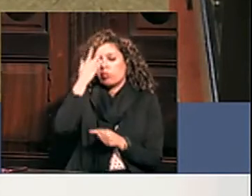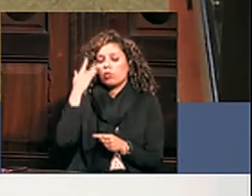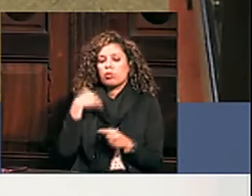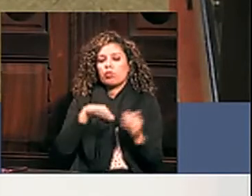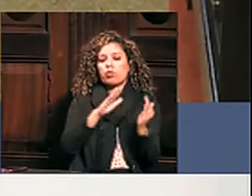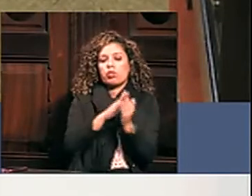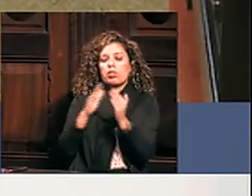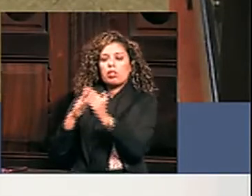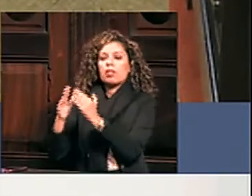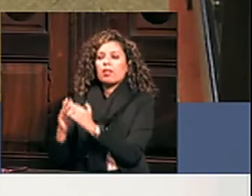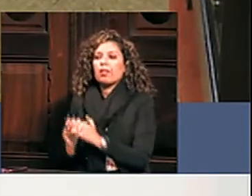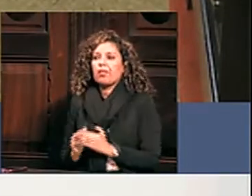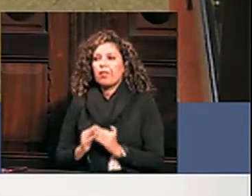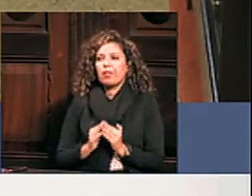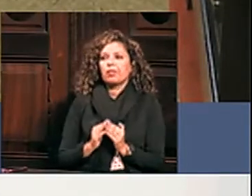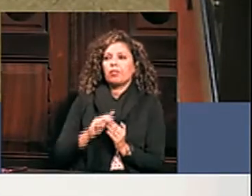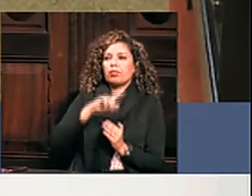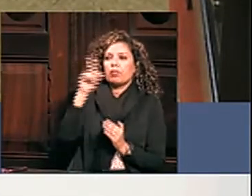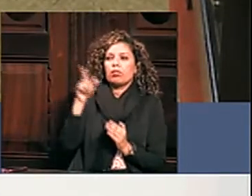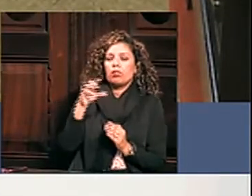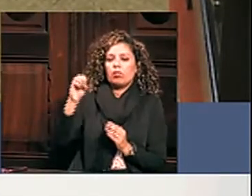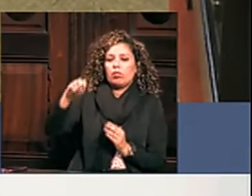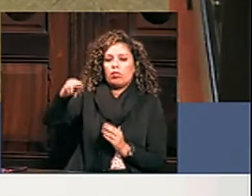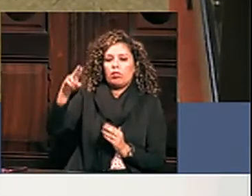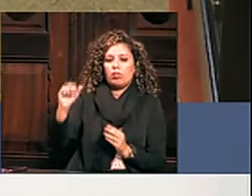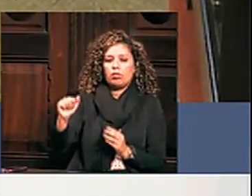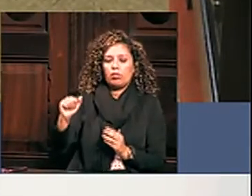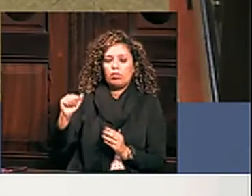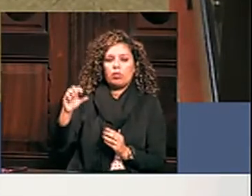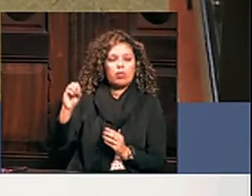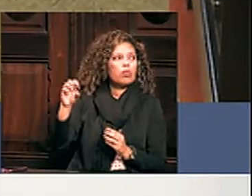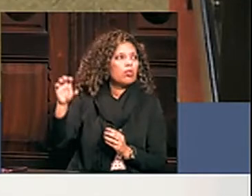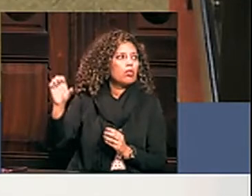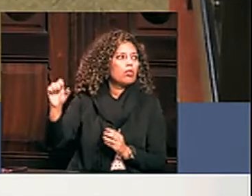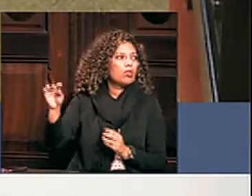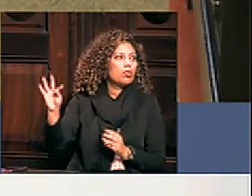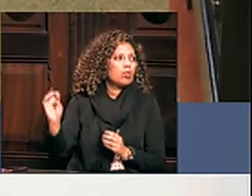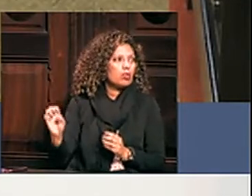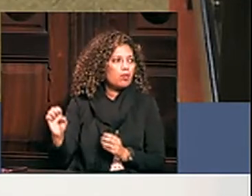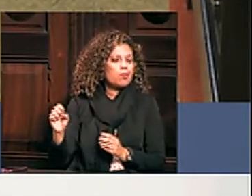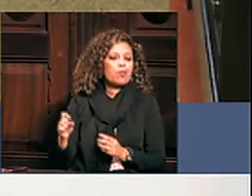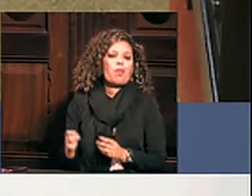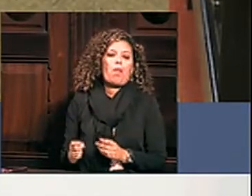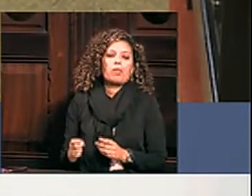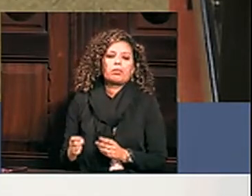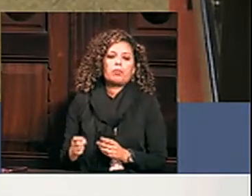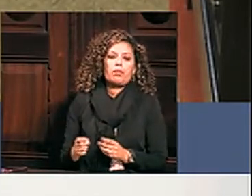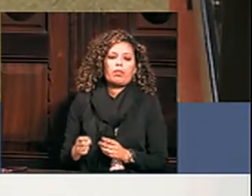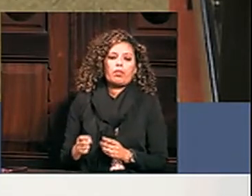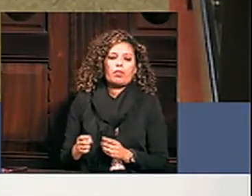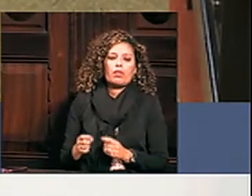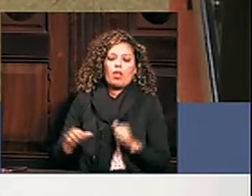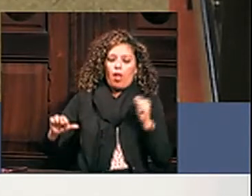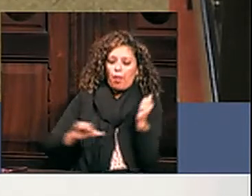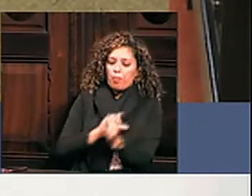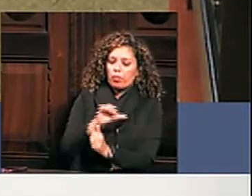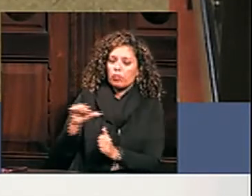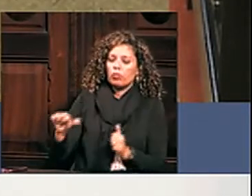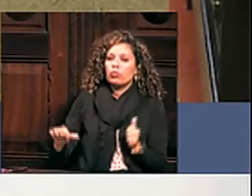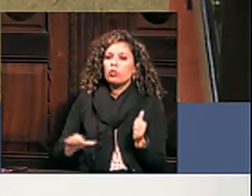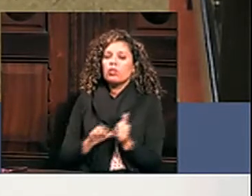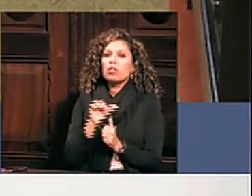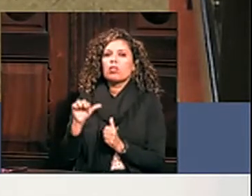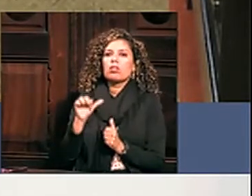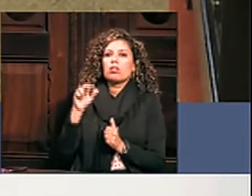Campo Grande como seu centro de gravidade. E o desenvolvimento da universidade, da